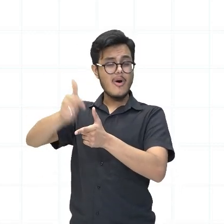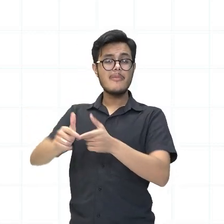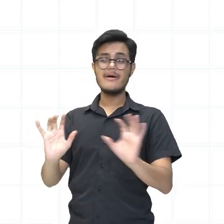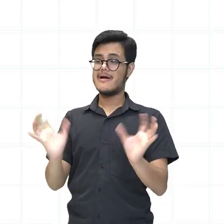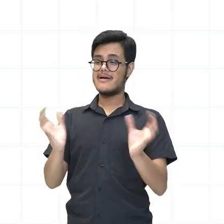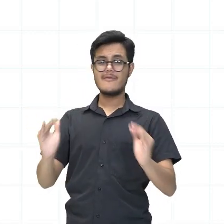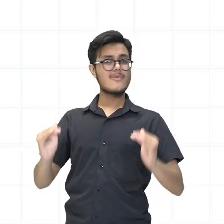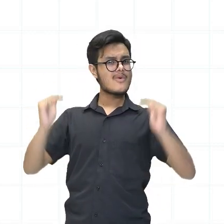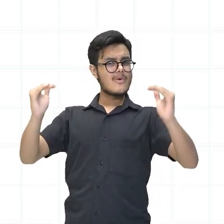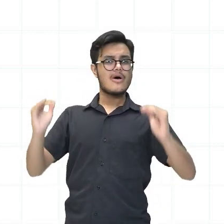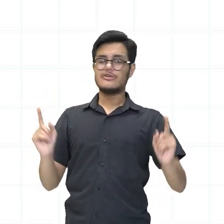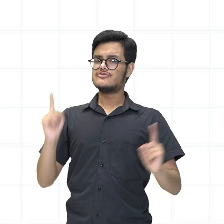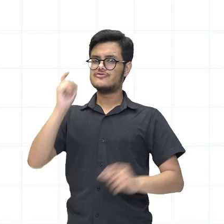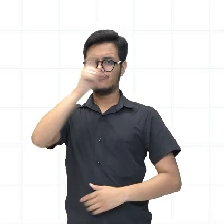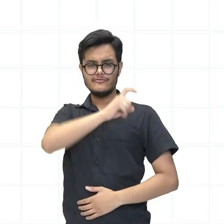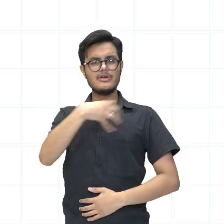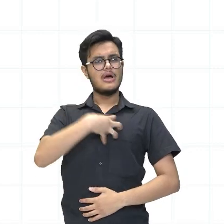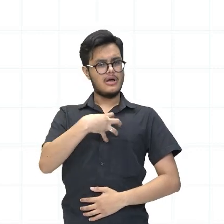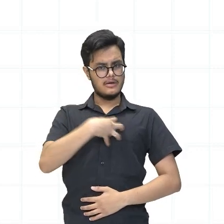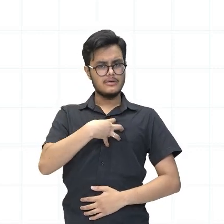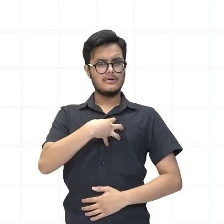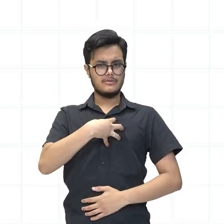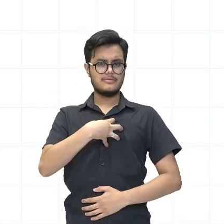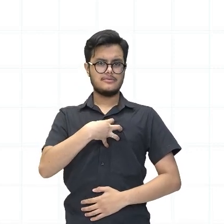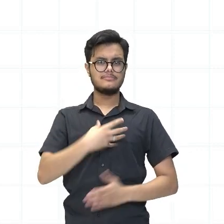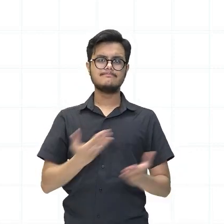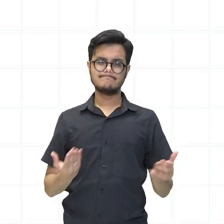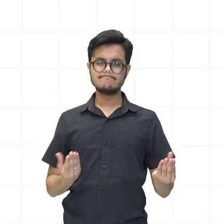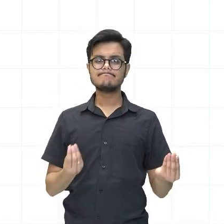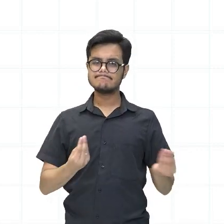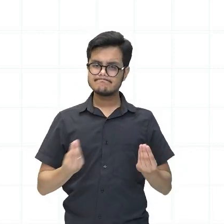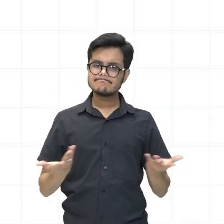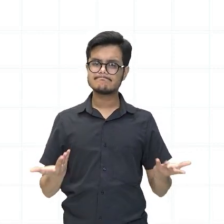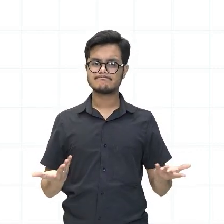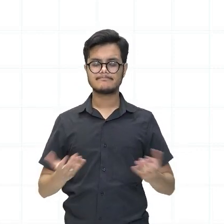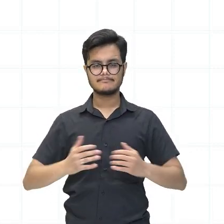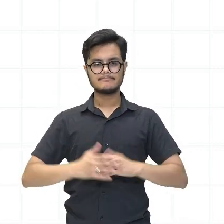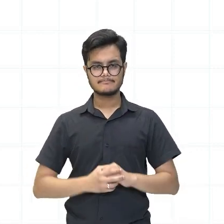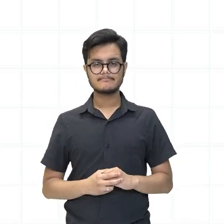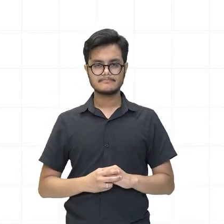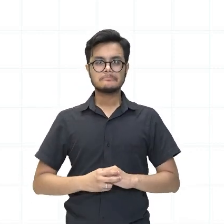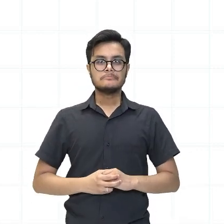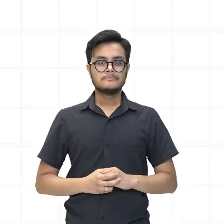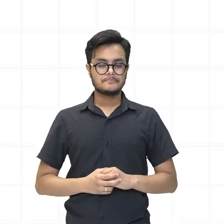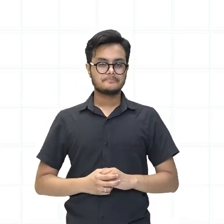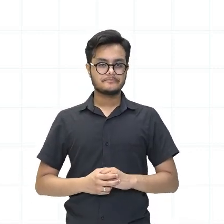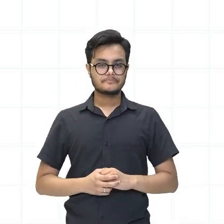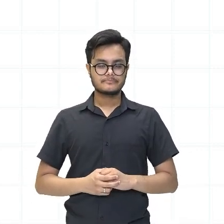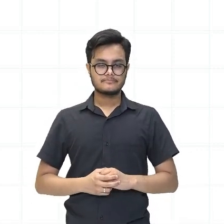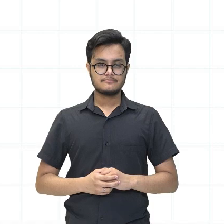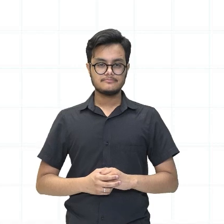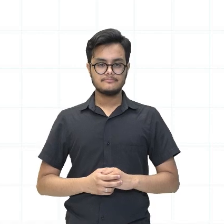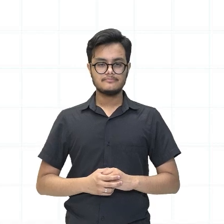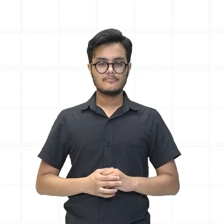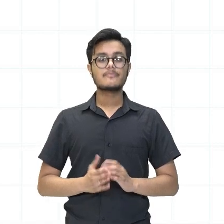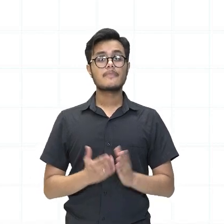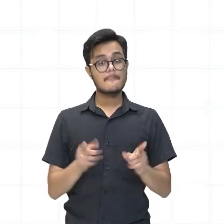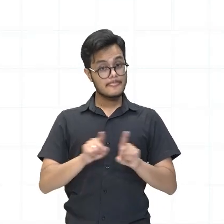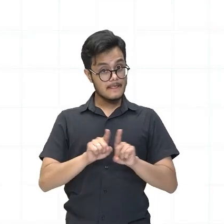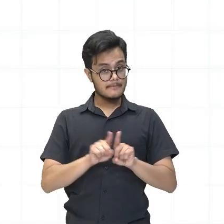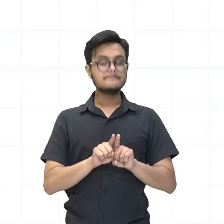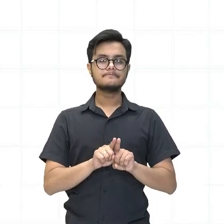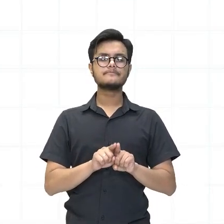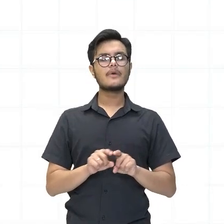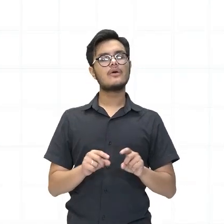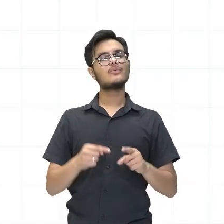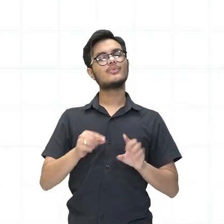ou seja, a sensação térmica que acaba ficando muito desconfortável, tanto no frio quanto